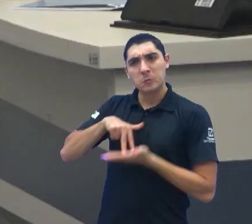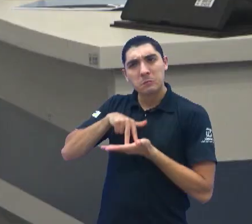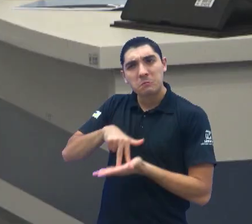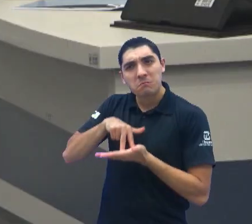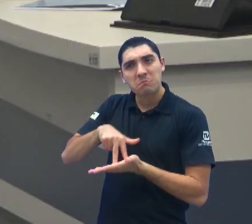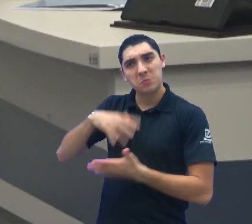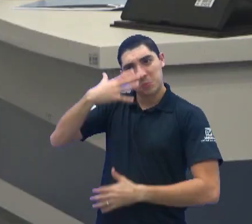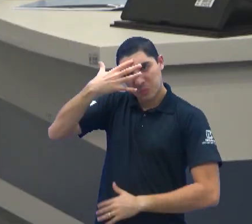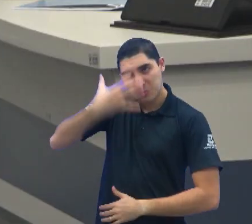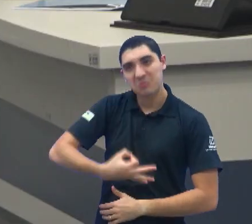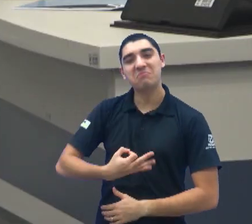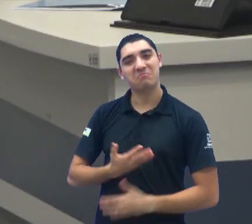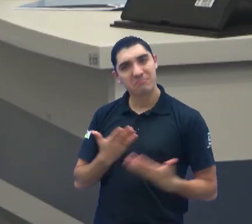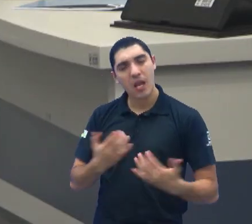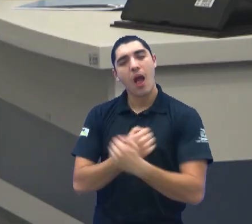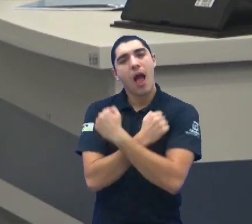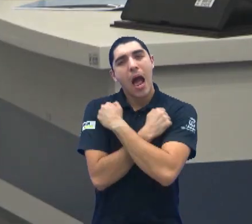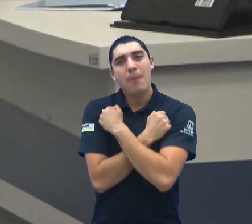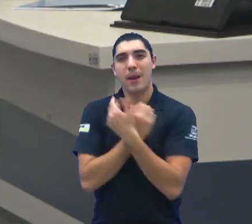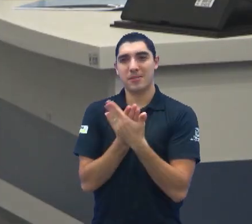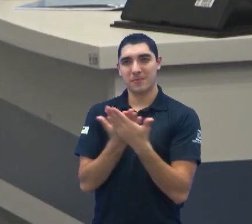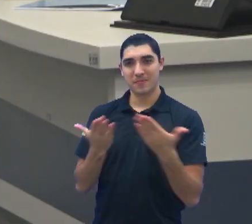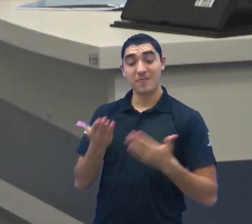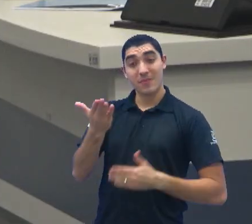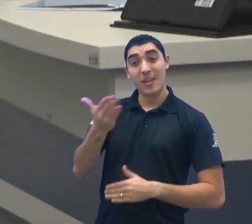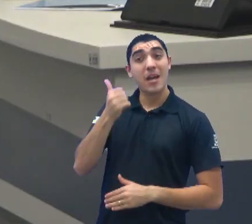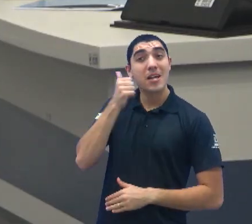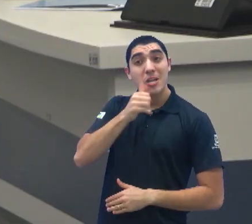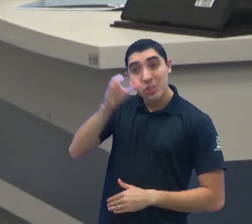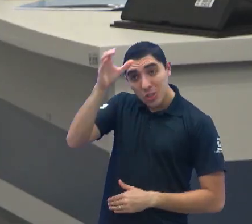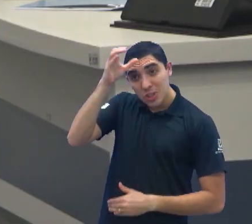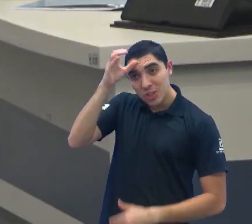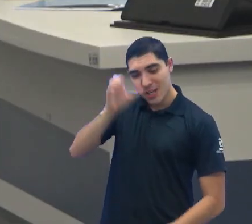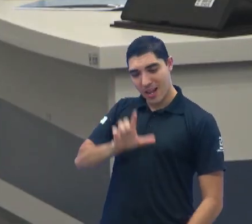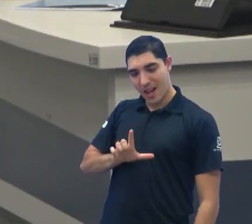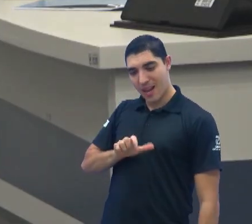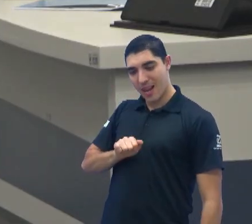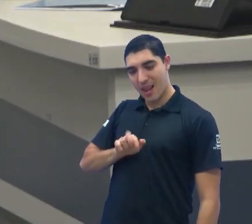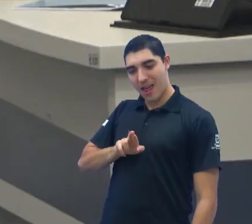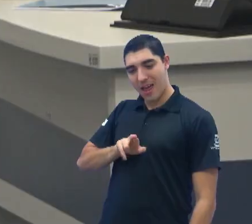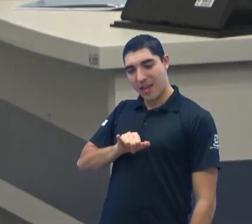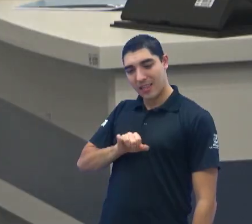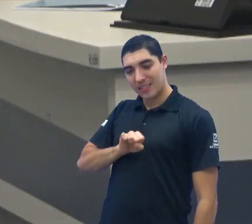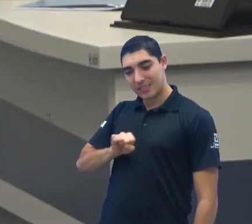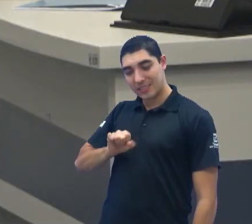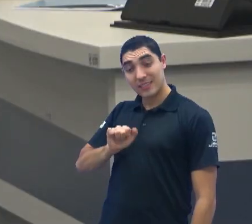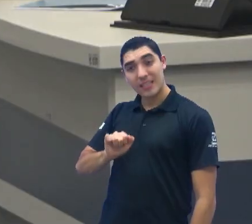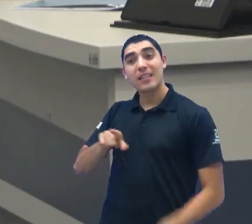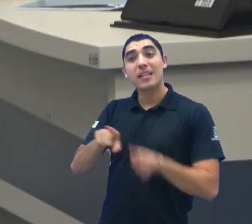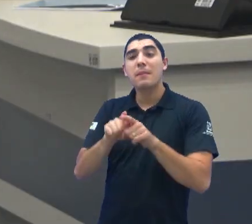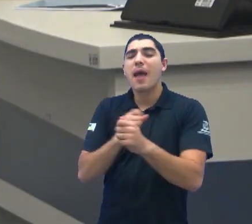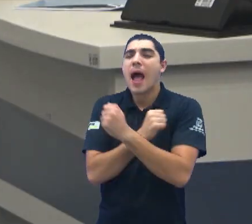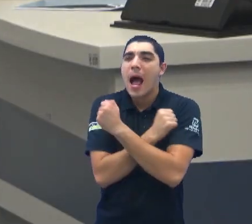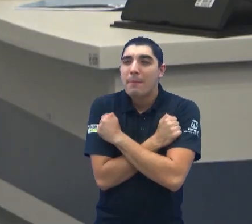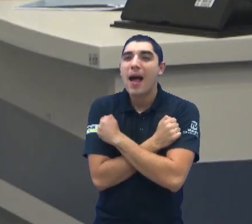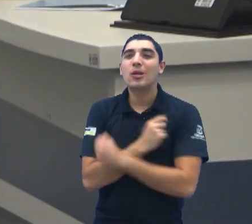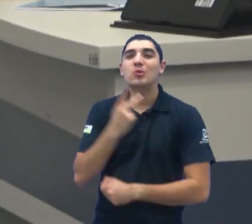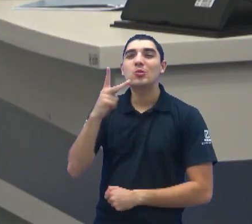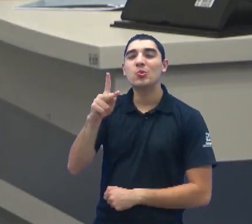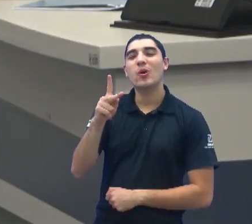Então, um abraço a todos, está aqui a tia Larissa também, e quero mandar um abraço para a Claudete, né, que